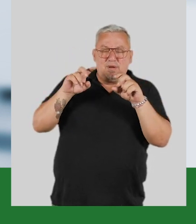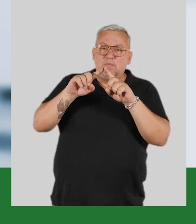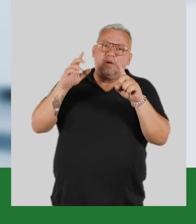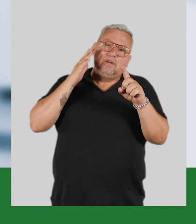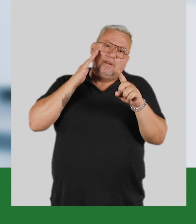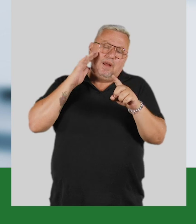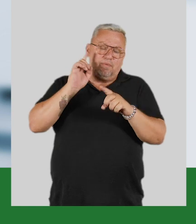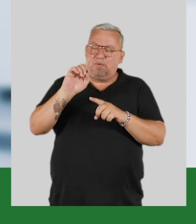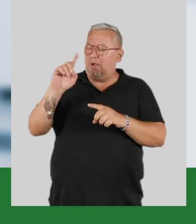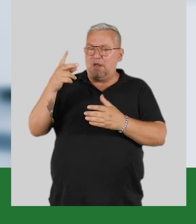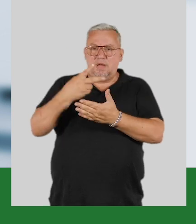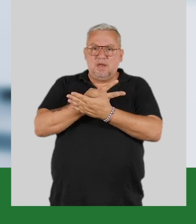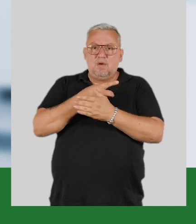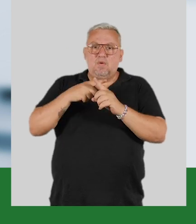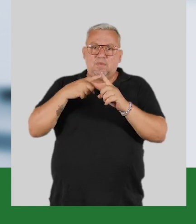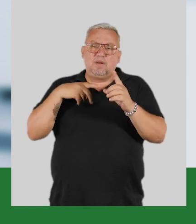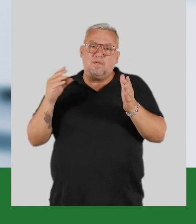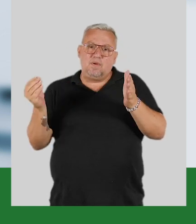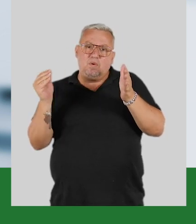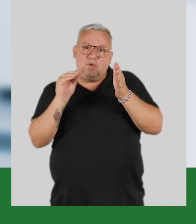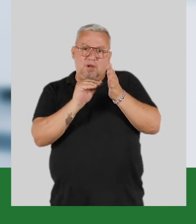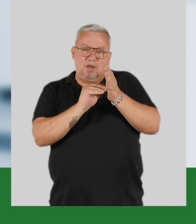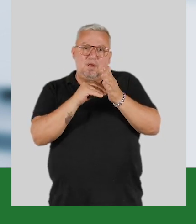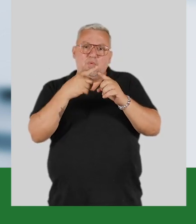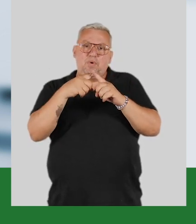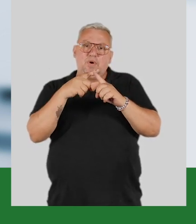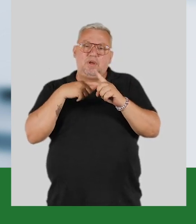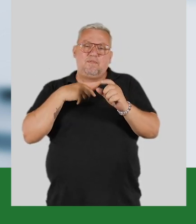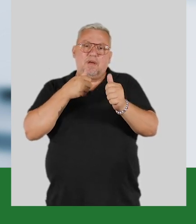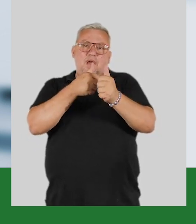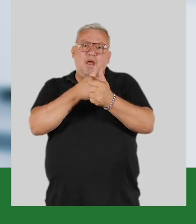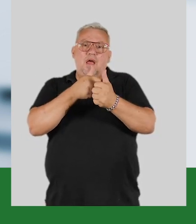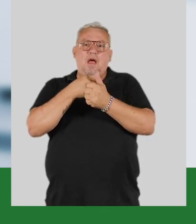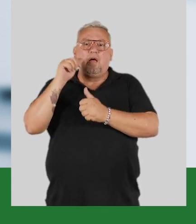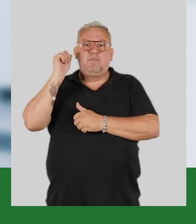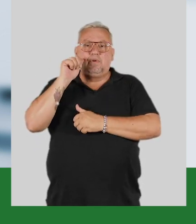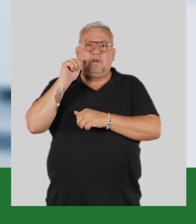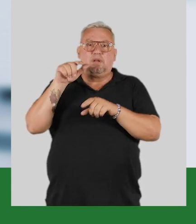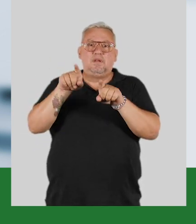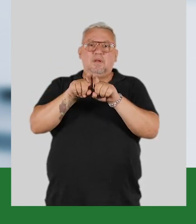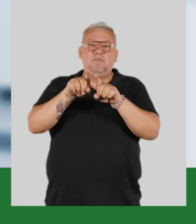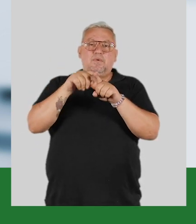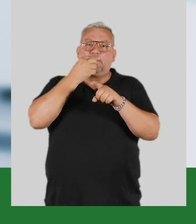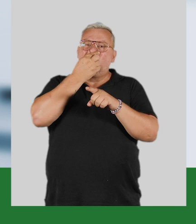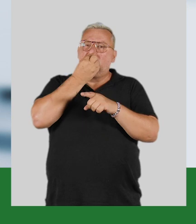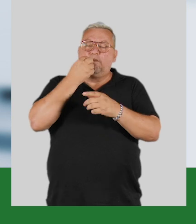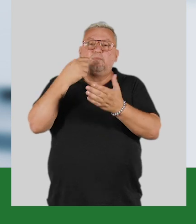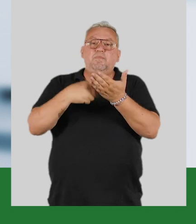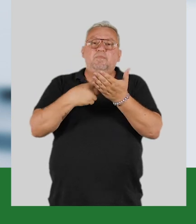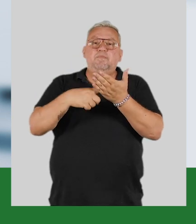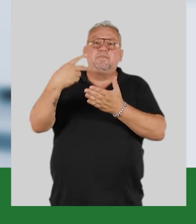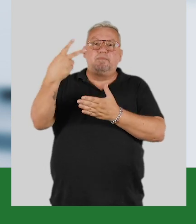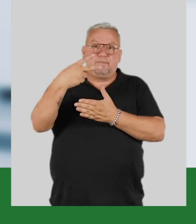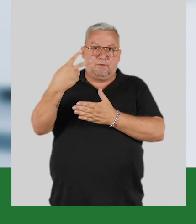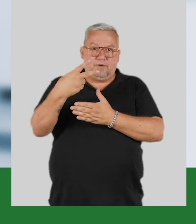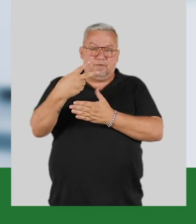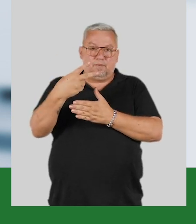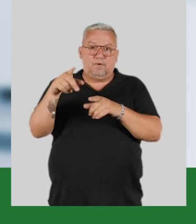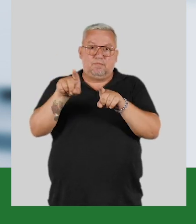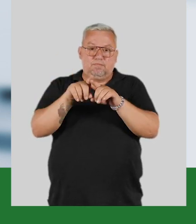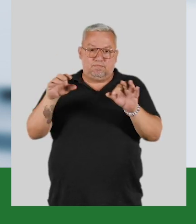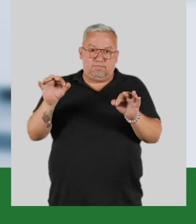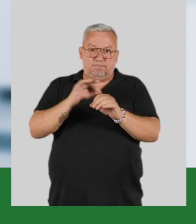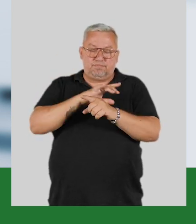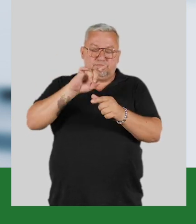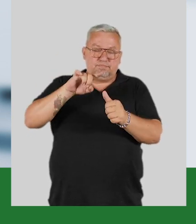não seja um erro, mas é uma forma de seguirmos essas mulheres. E da mesma forma, agendar a segunda dose, completar o esquema de